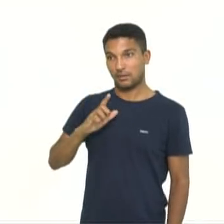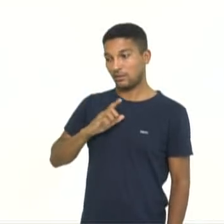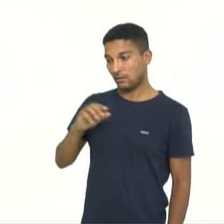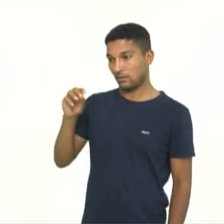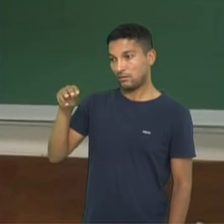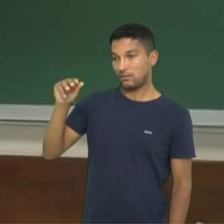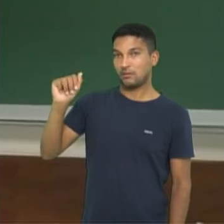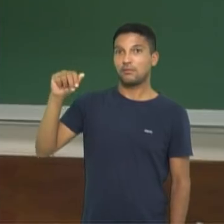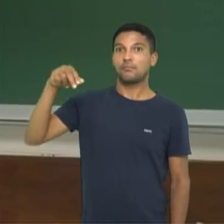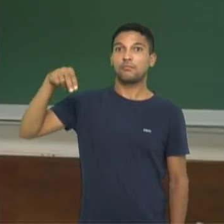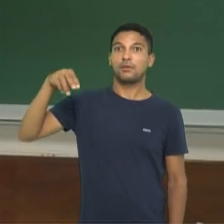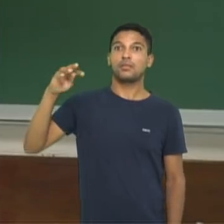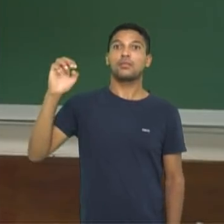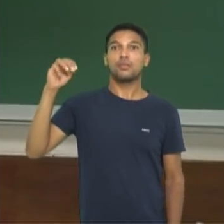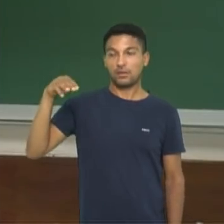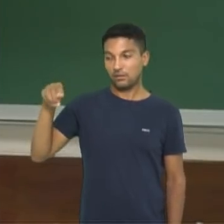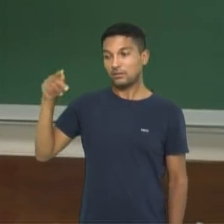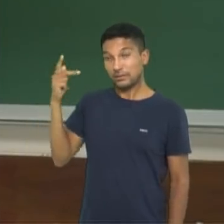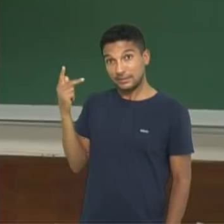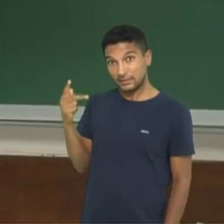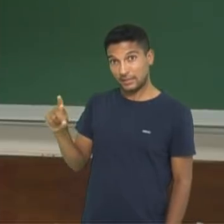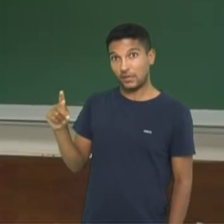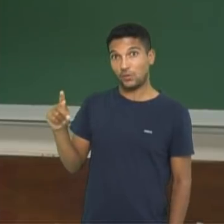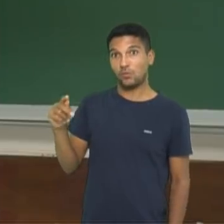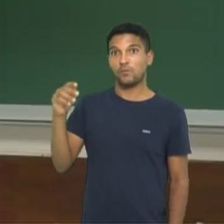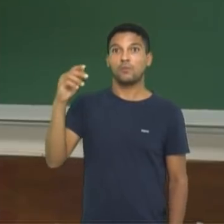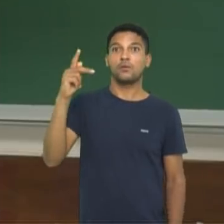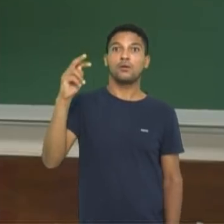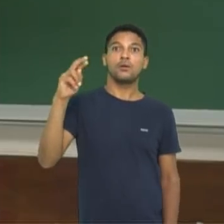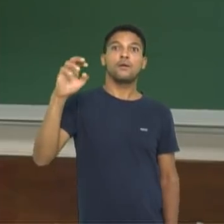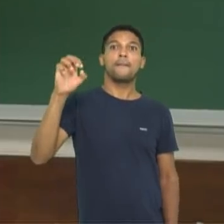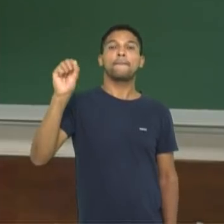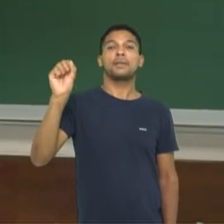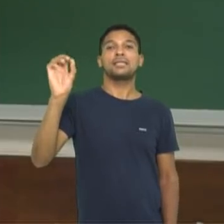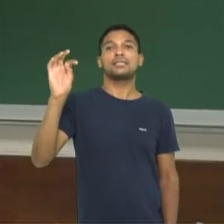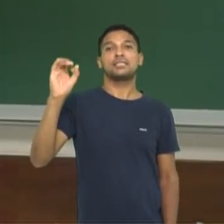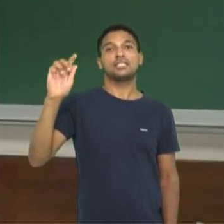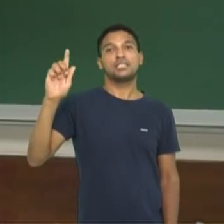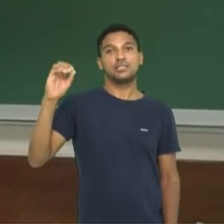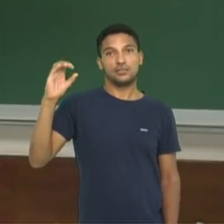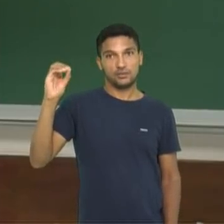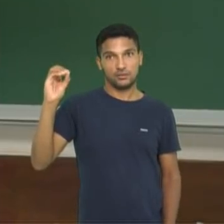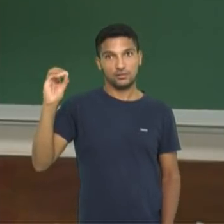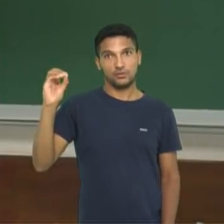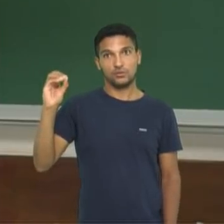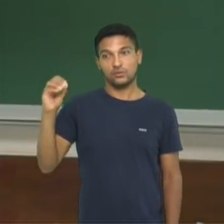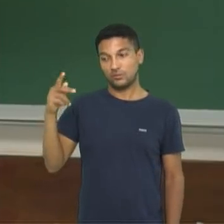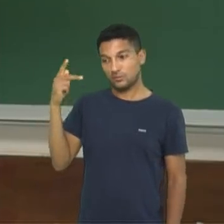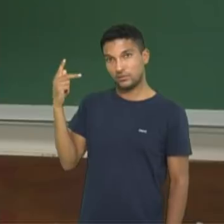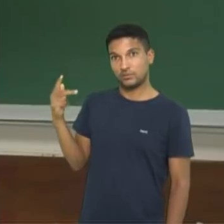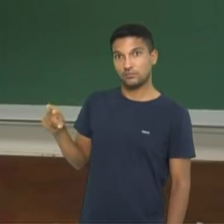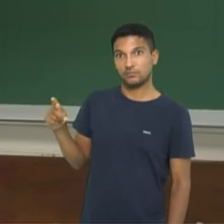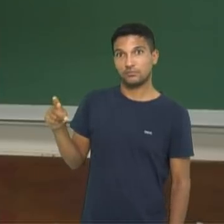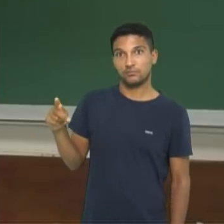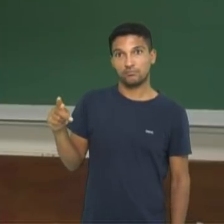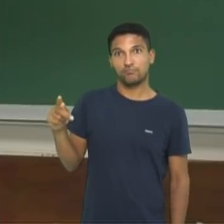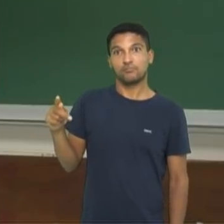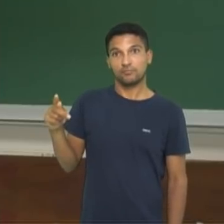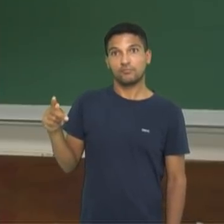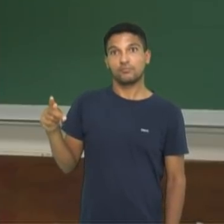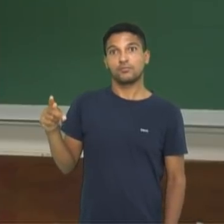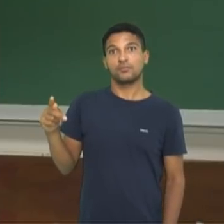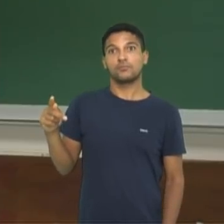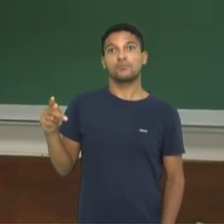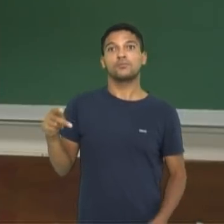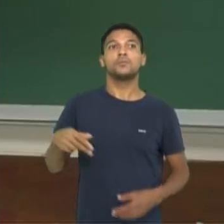e o verbo gostar, certo? Eu sei que gostar é verbo porque eu gosto, tu gostas, ele gosta. Eu consigo conjugar. Então eu